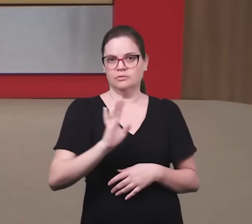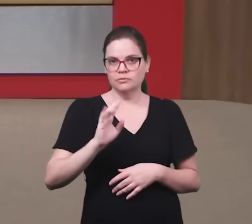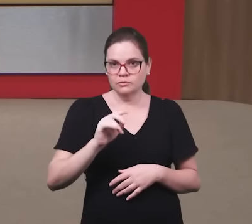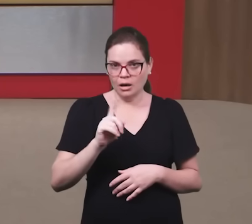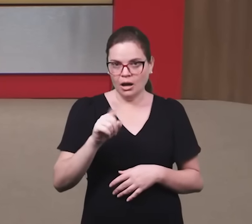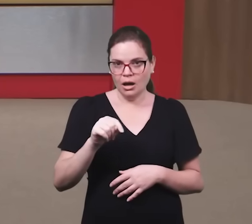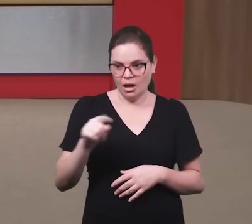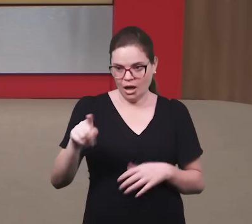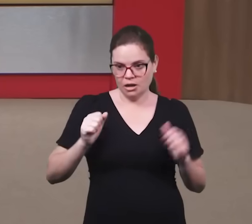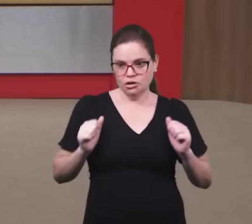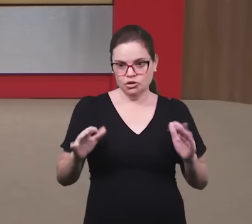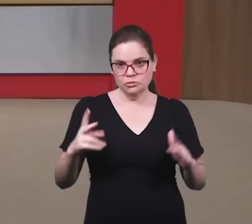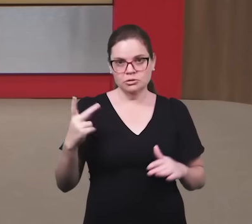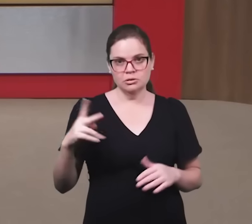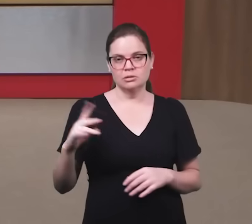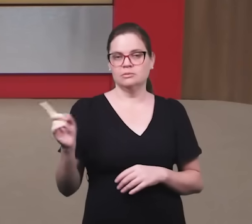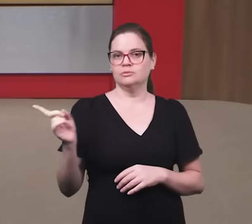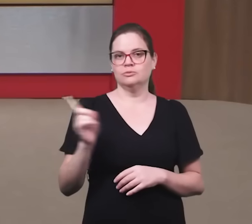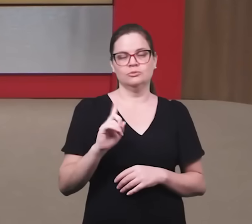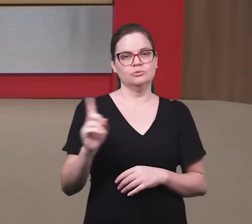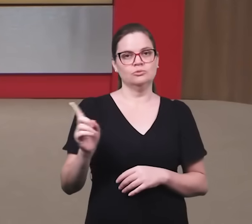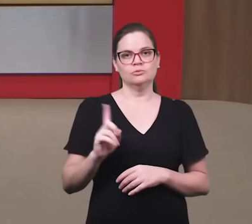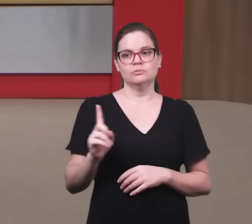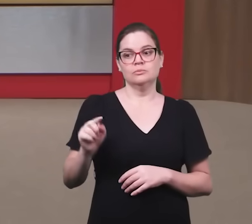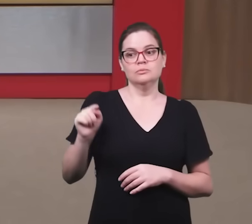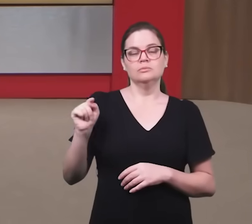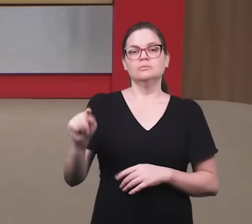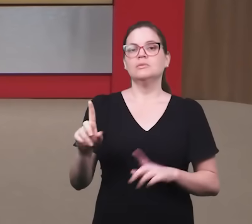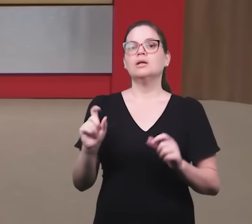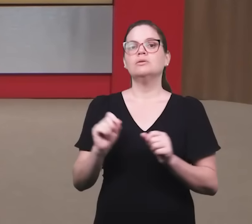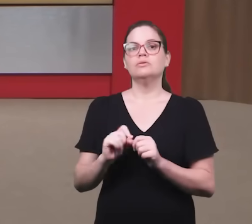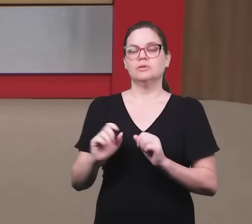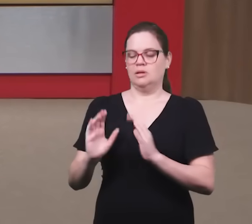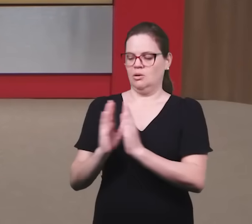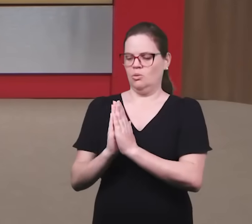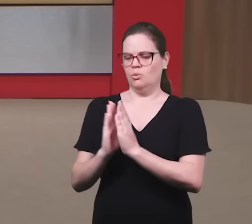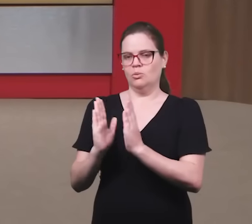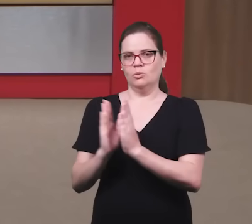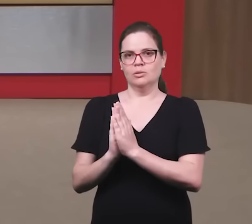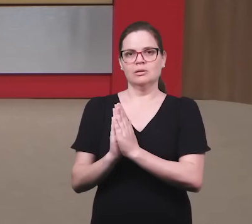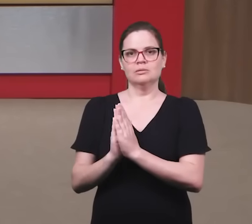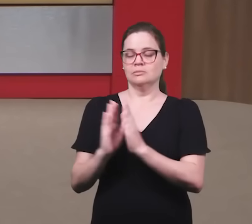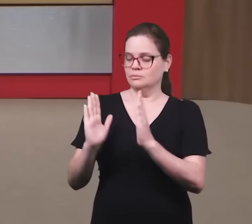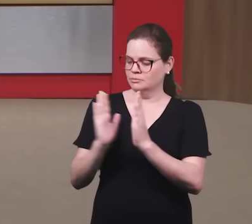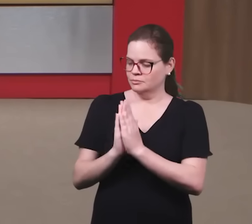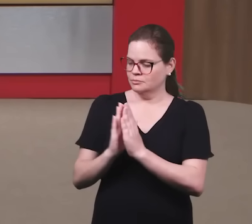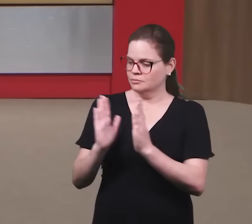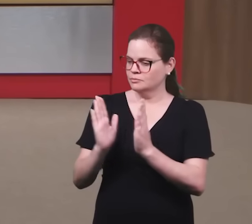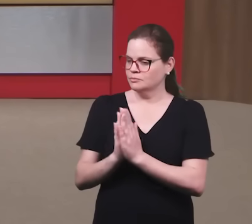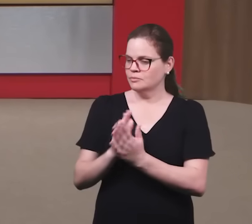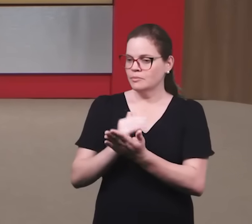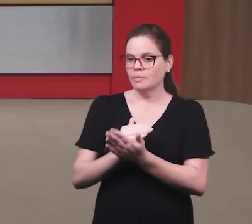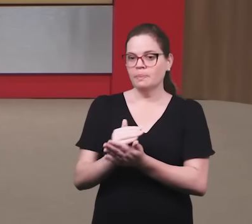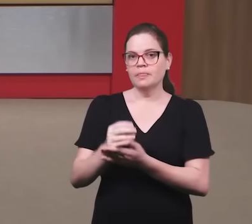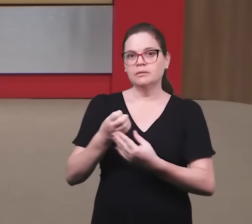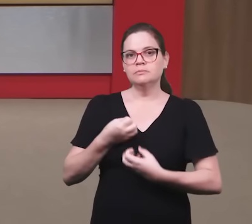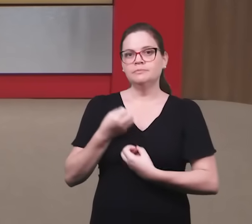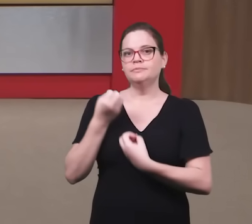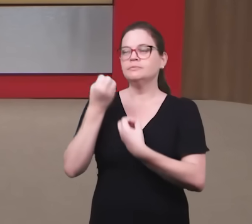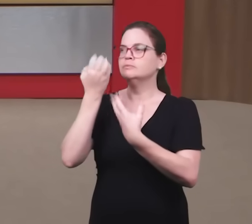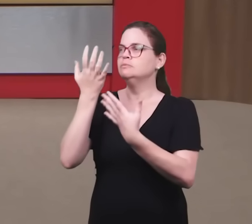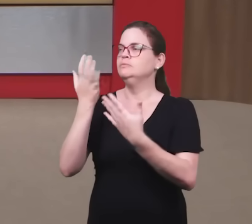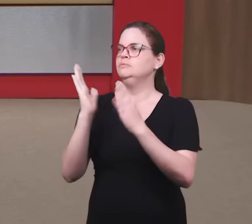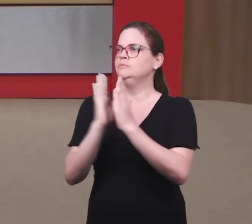foi isso que ele fez. Davi foi orar ao Senhor. Então ele começa